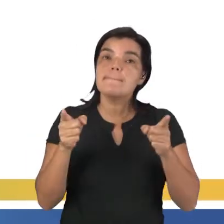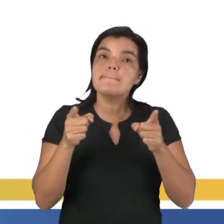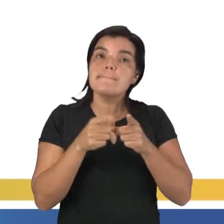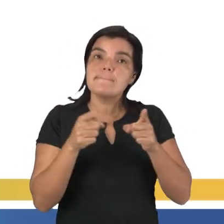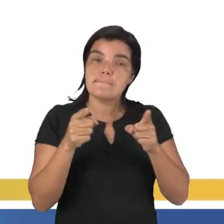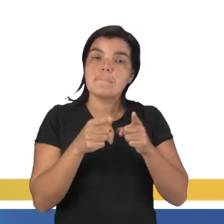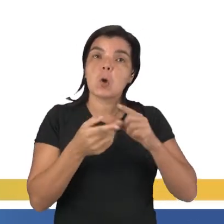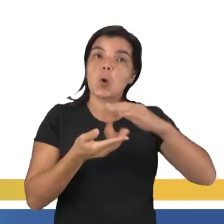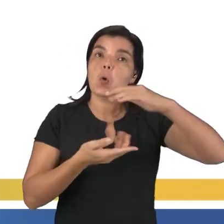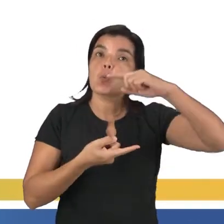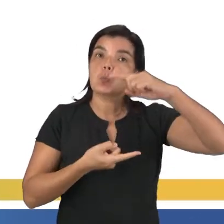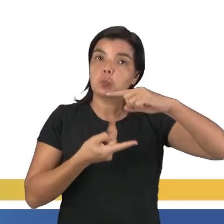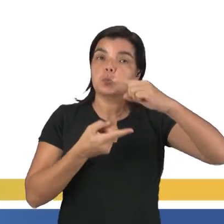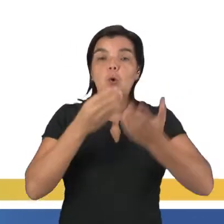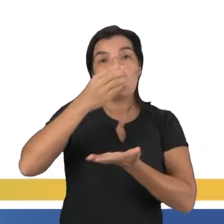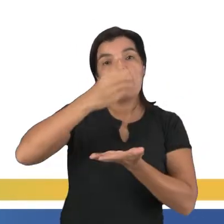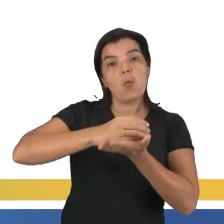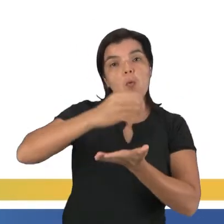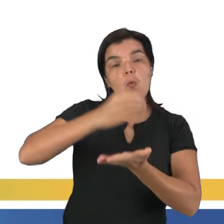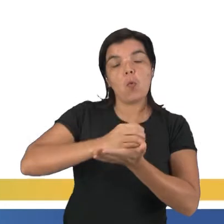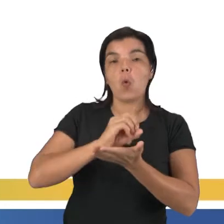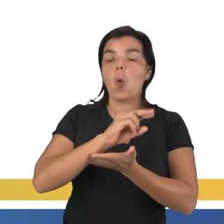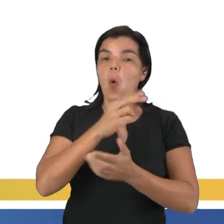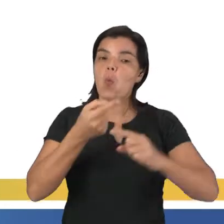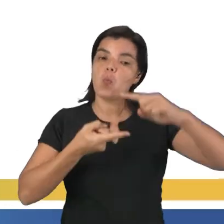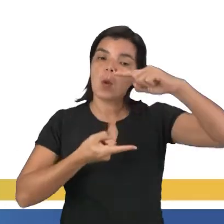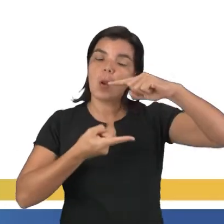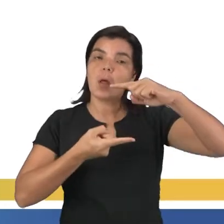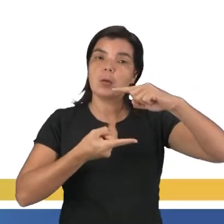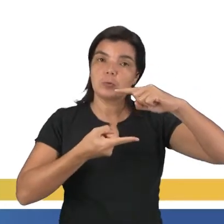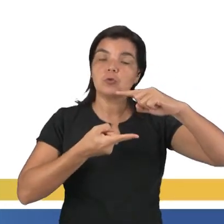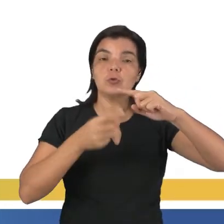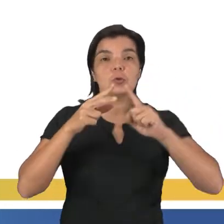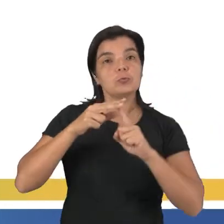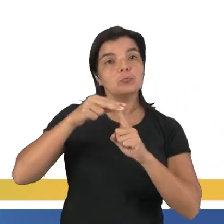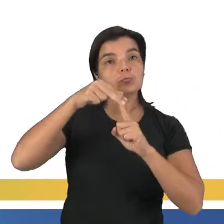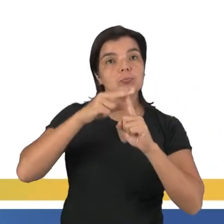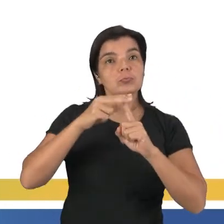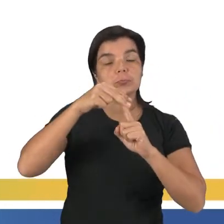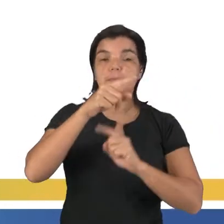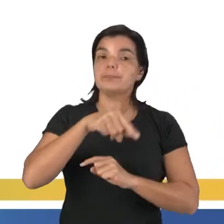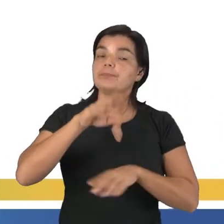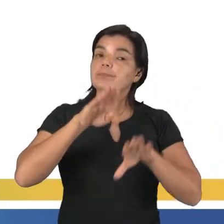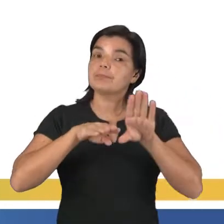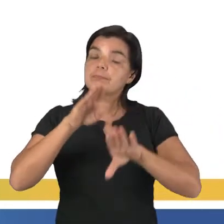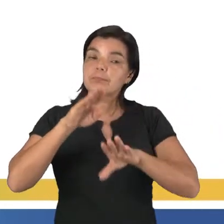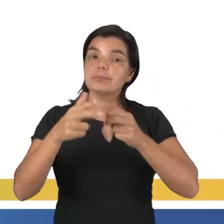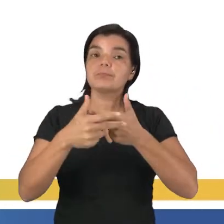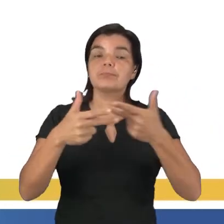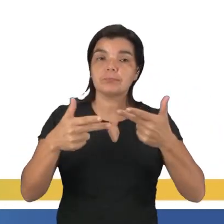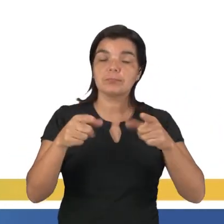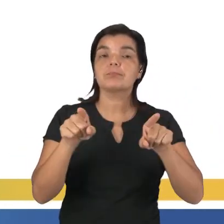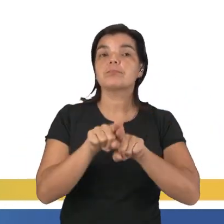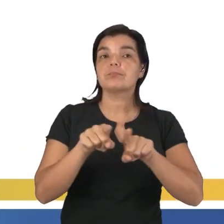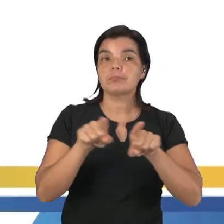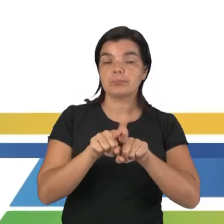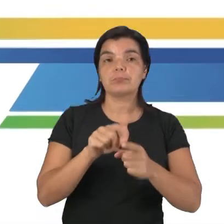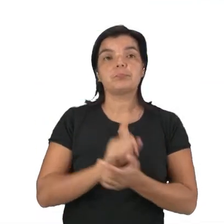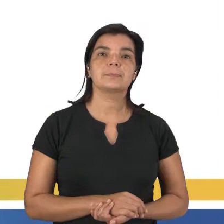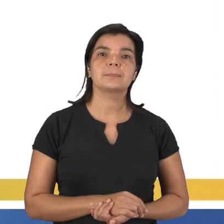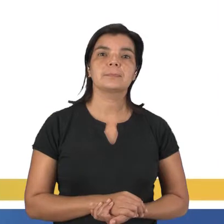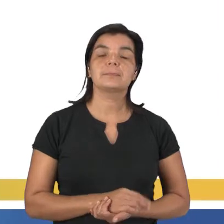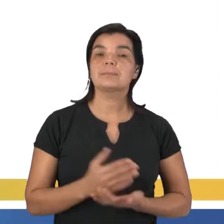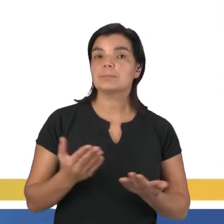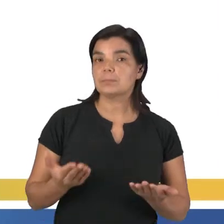menores, um recipiente, como um copo ou uma latinha de refrigerante, ok? Então, dependendo da situação, a gente pode trabalhar com essa